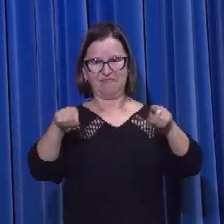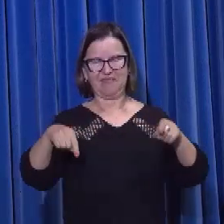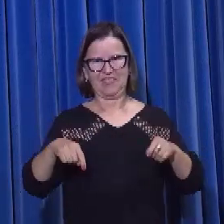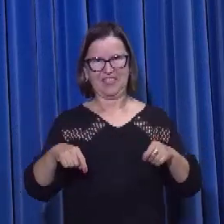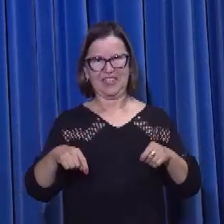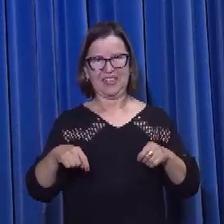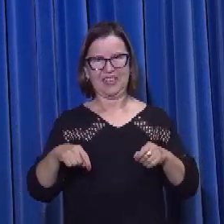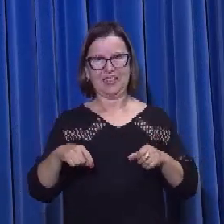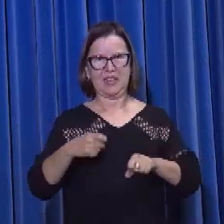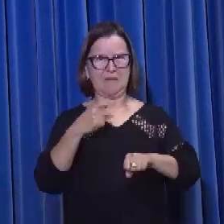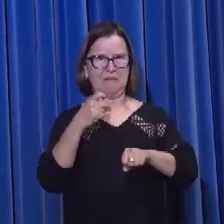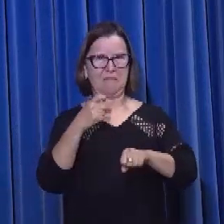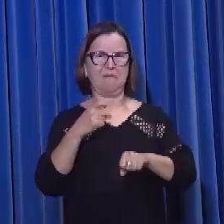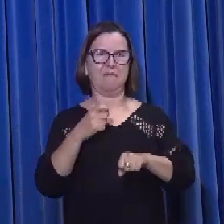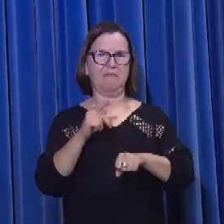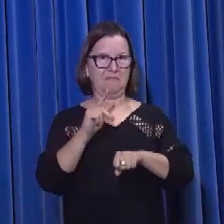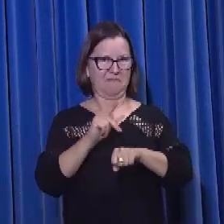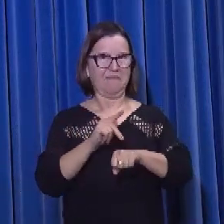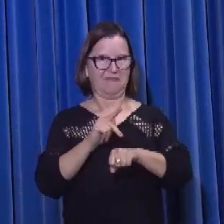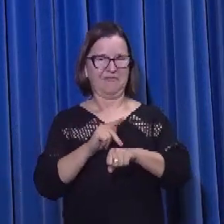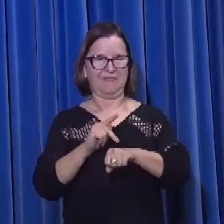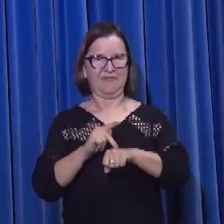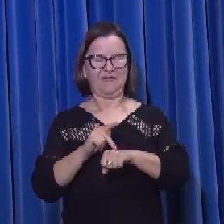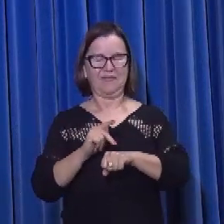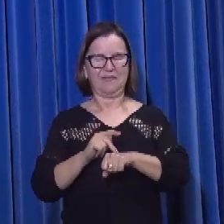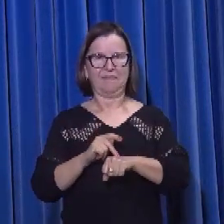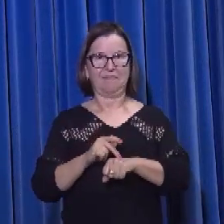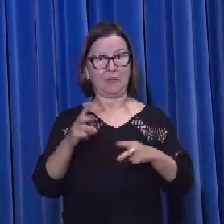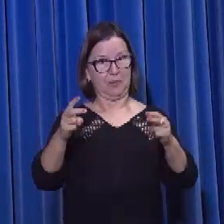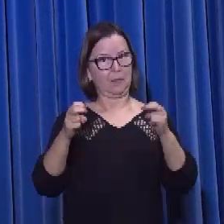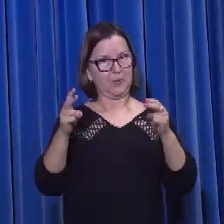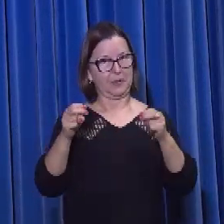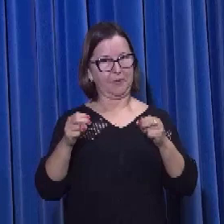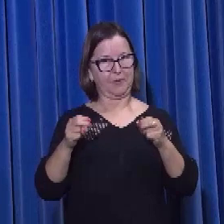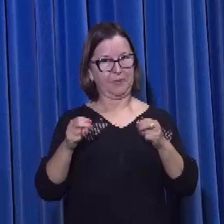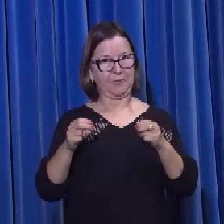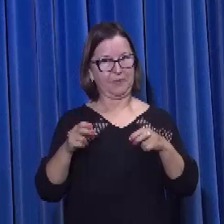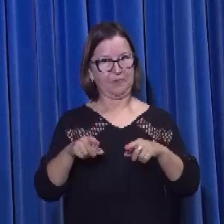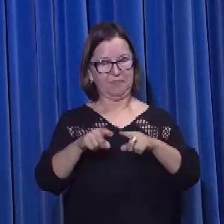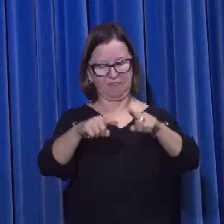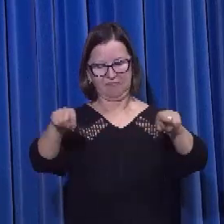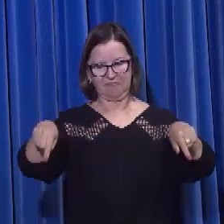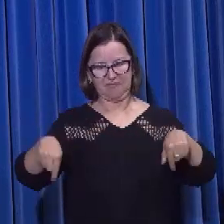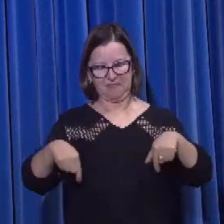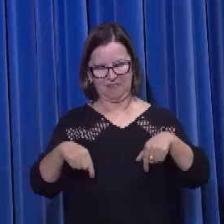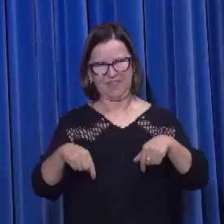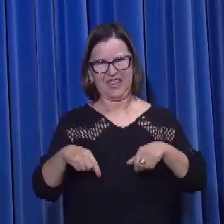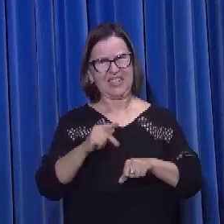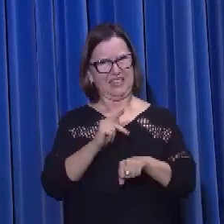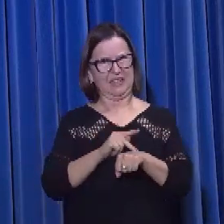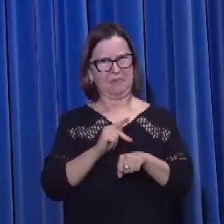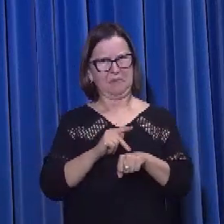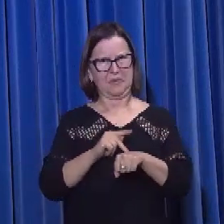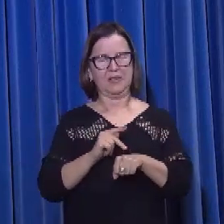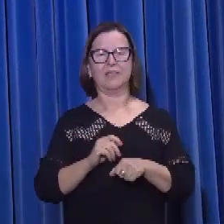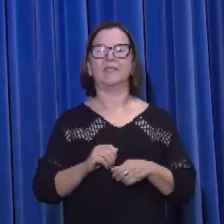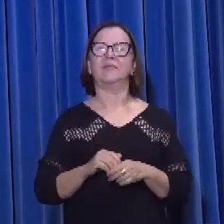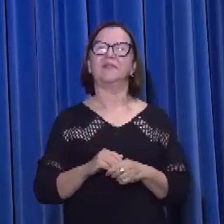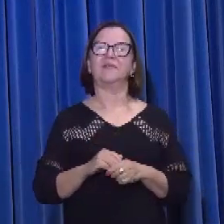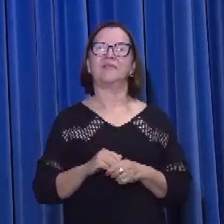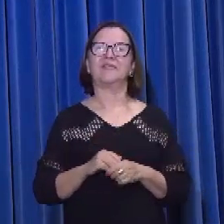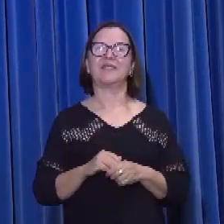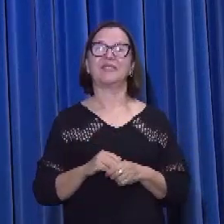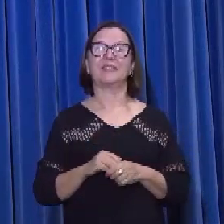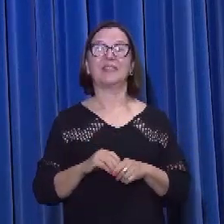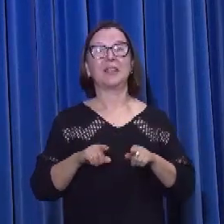pedra. Eu queria que você atentasse para isso. O terreno tinha pedra. Mas,